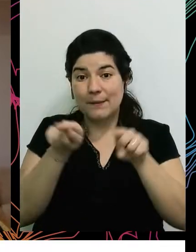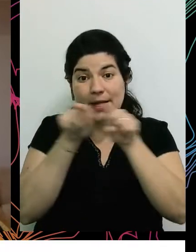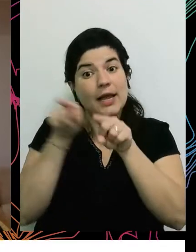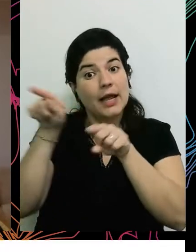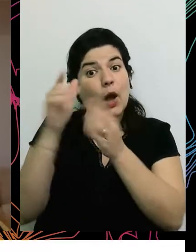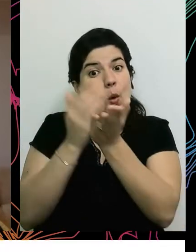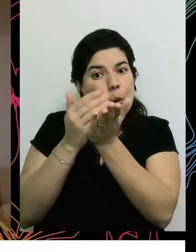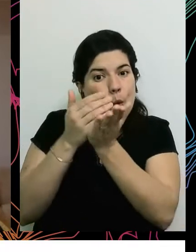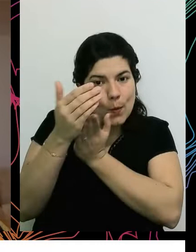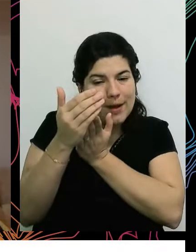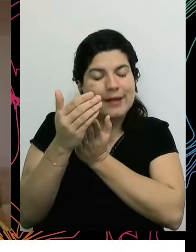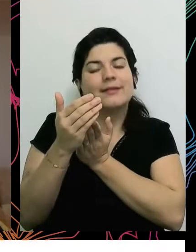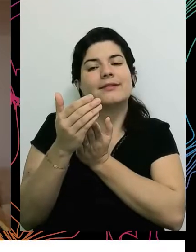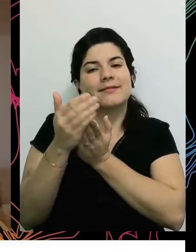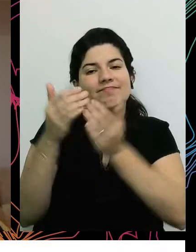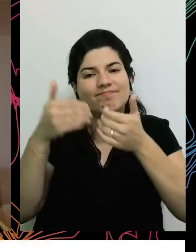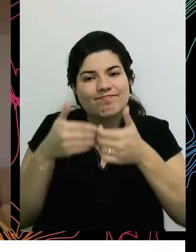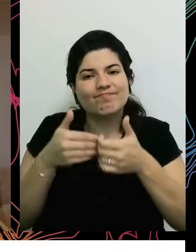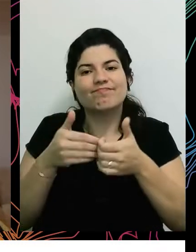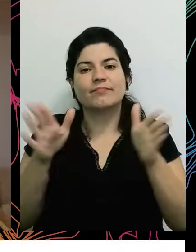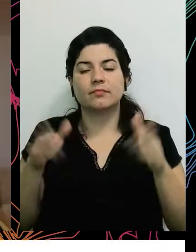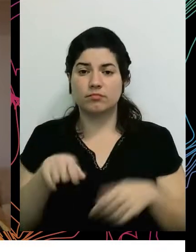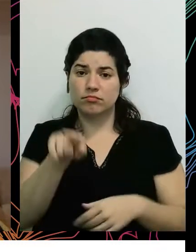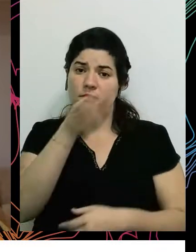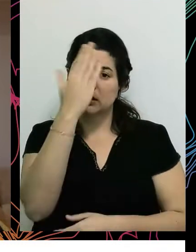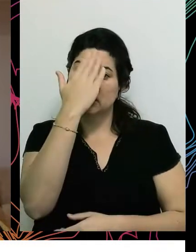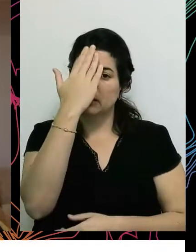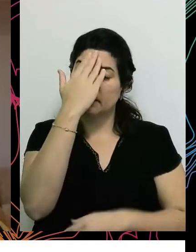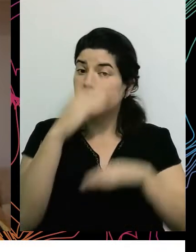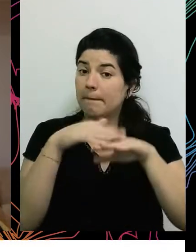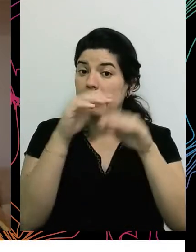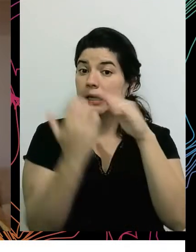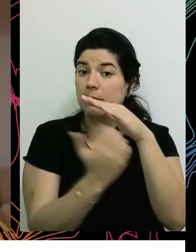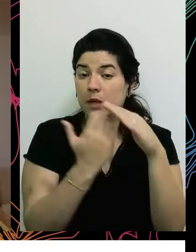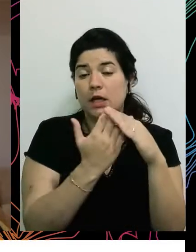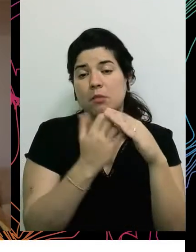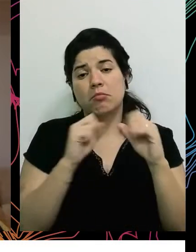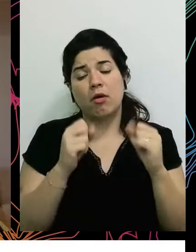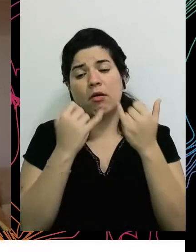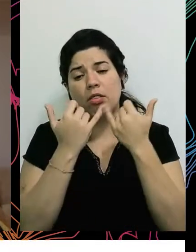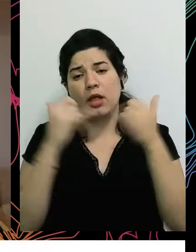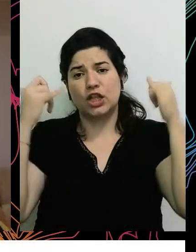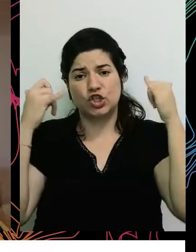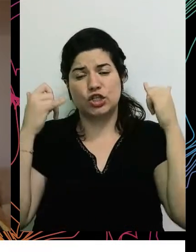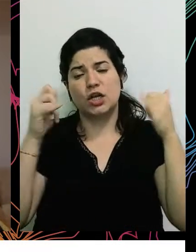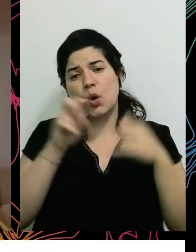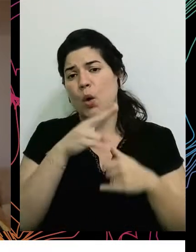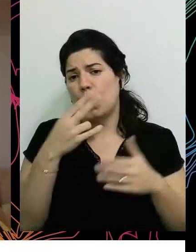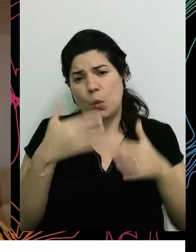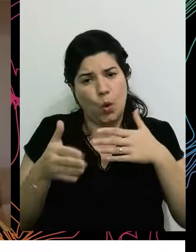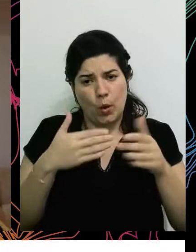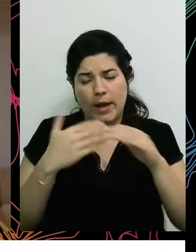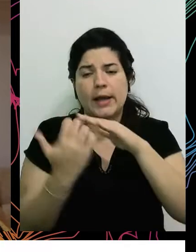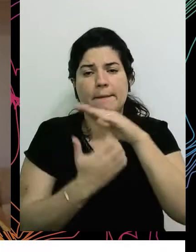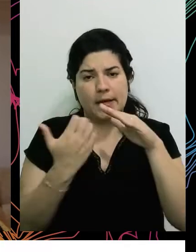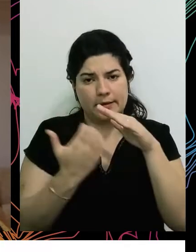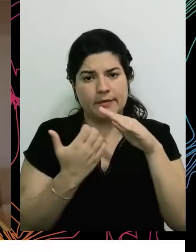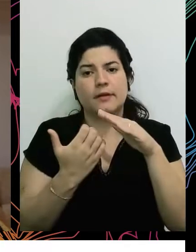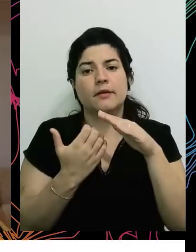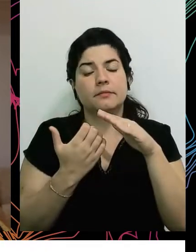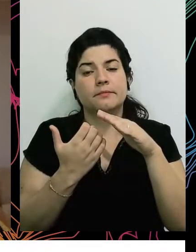caminho, e vocês sabem que na maioria das empresas, sejam elas de energia, sejam elas quaisquer que forem, que